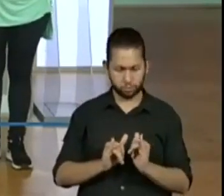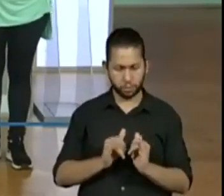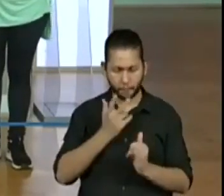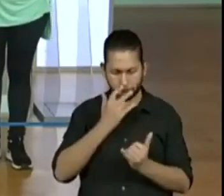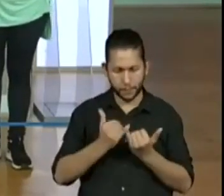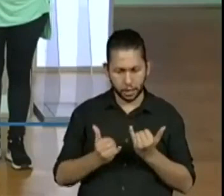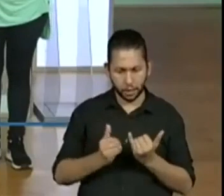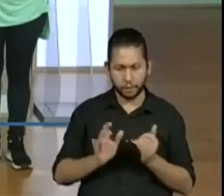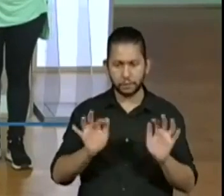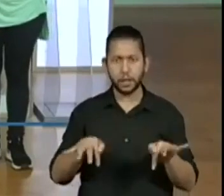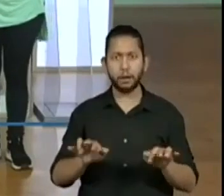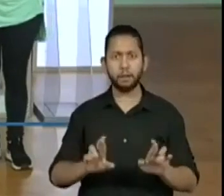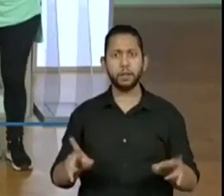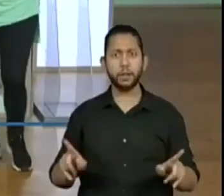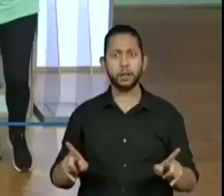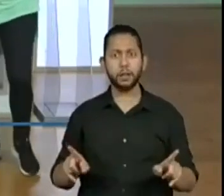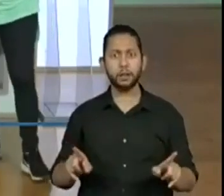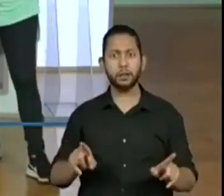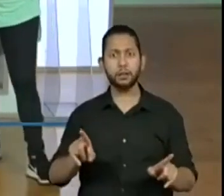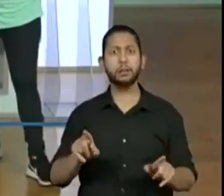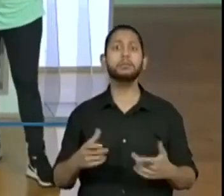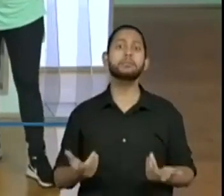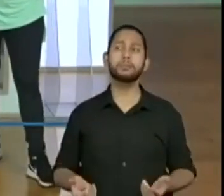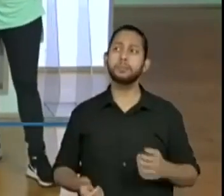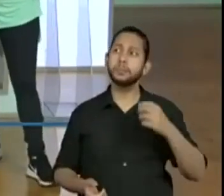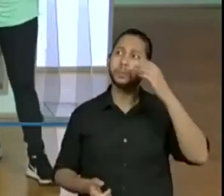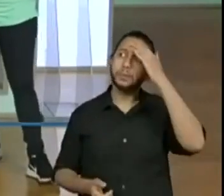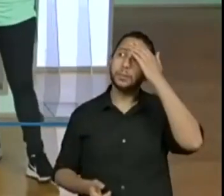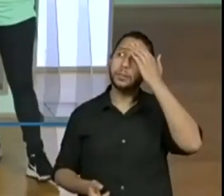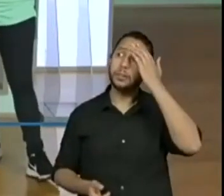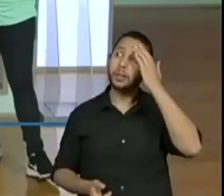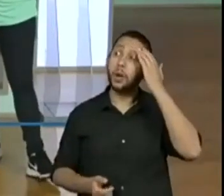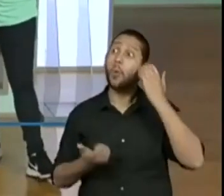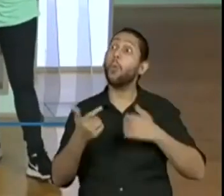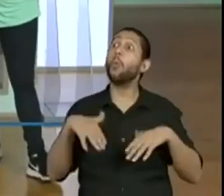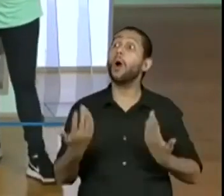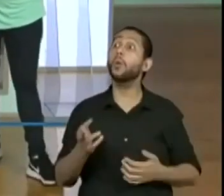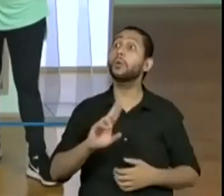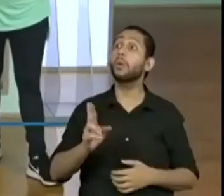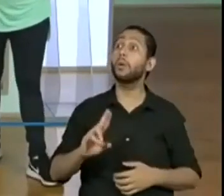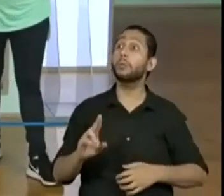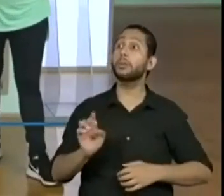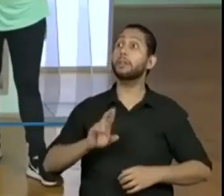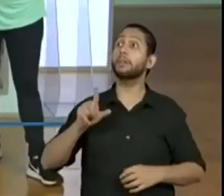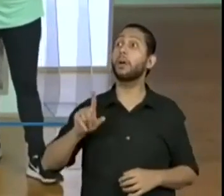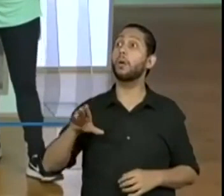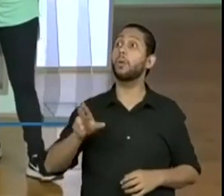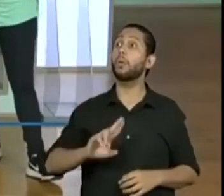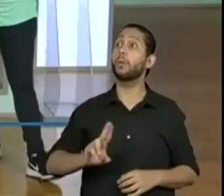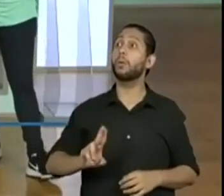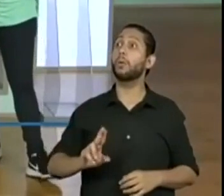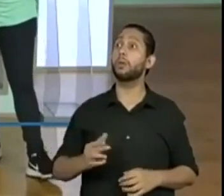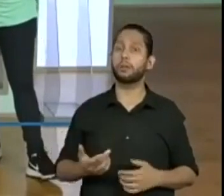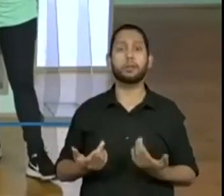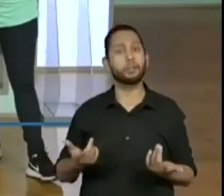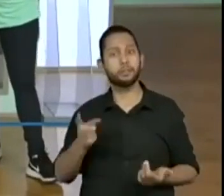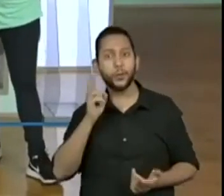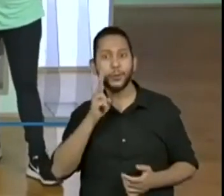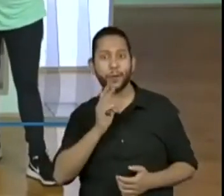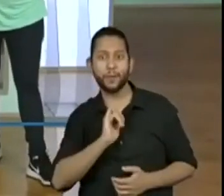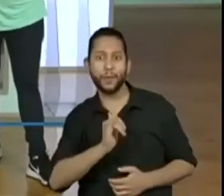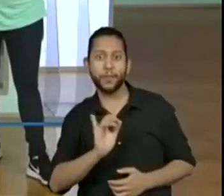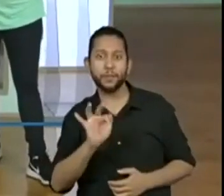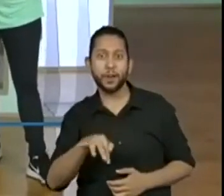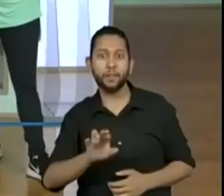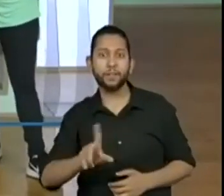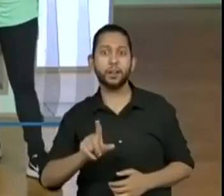são esses? É isso mesmo, manda o nome pra gente, a gente quer saber o nome desses contos, que tem os finais diferentes.